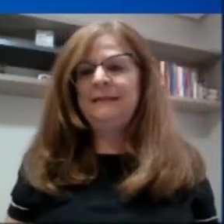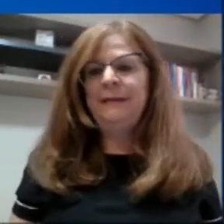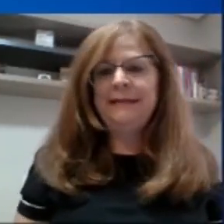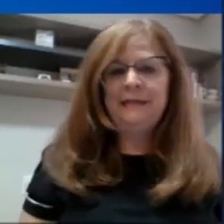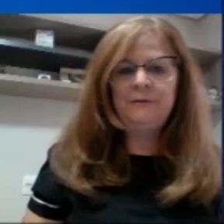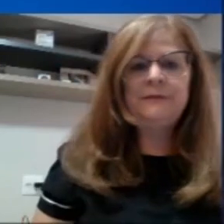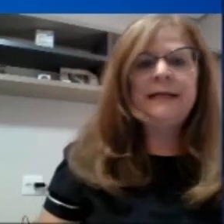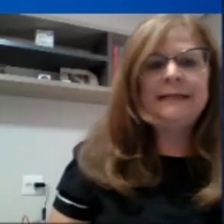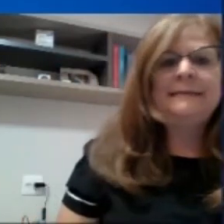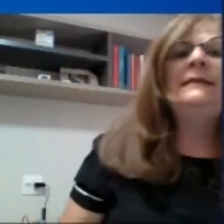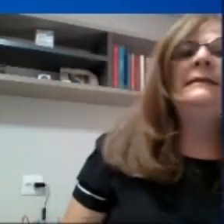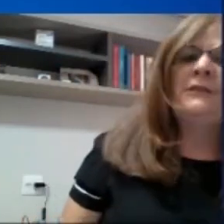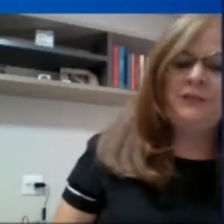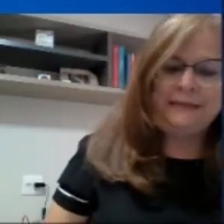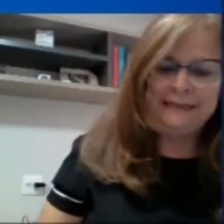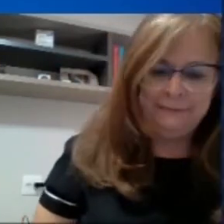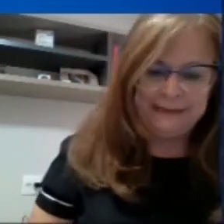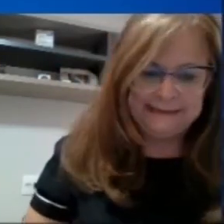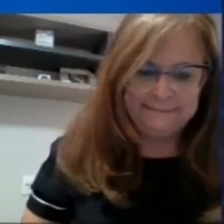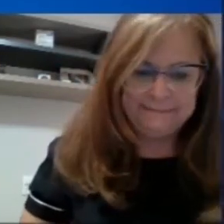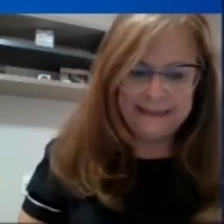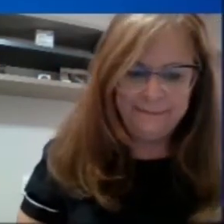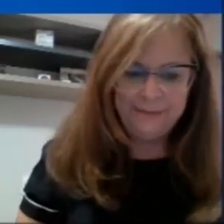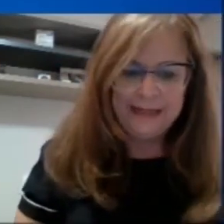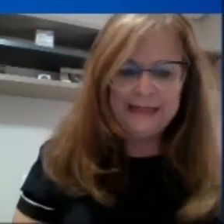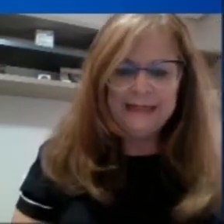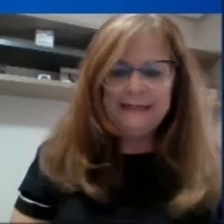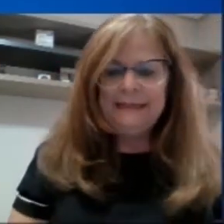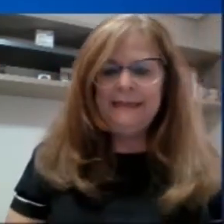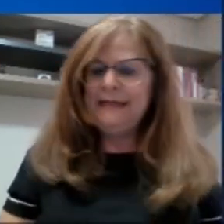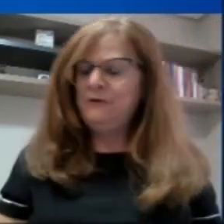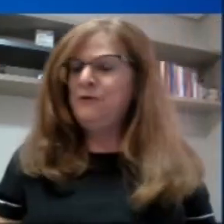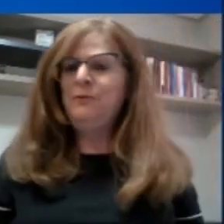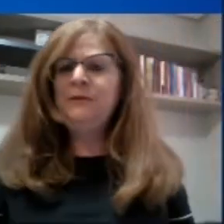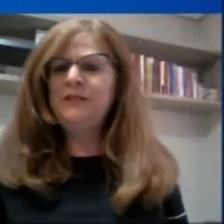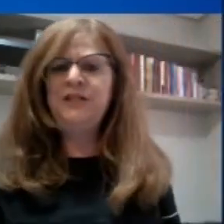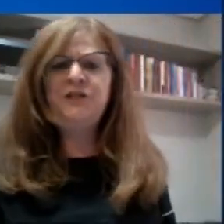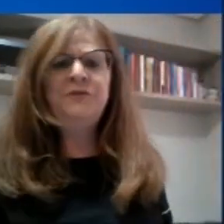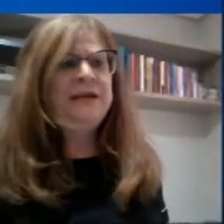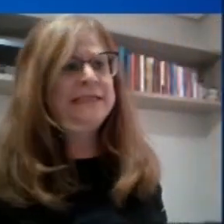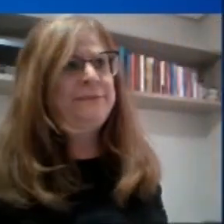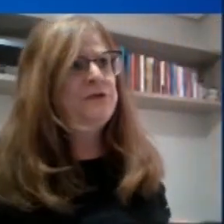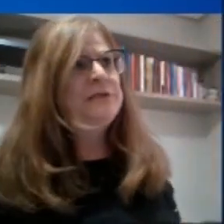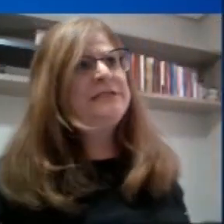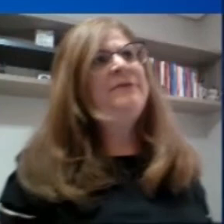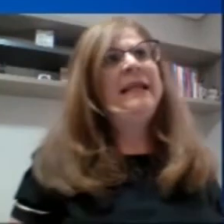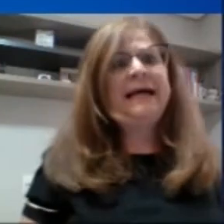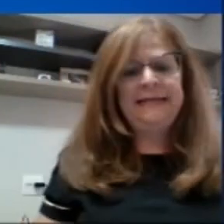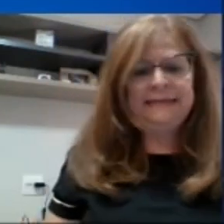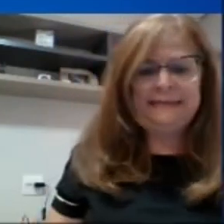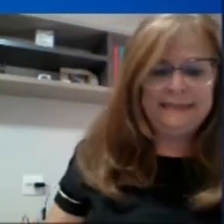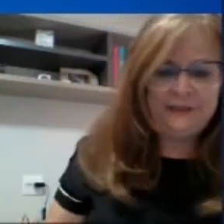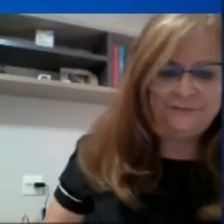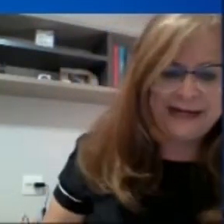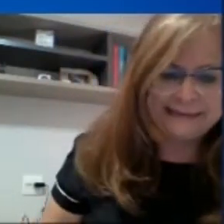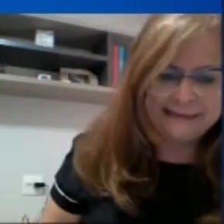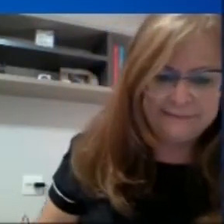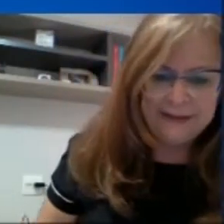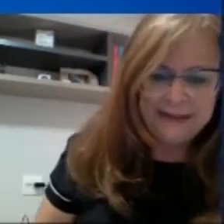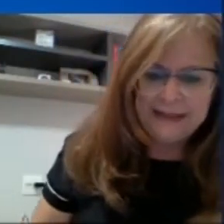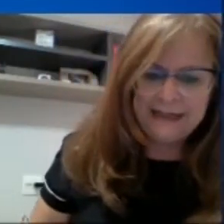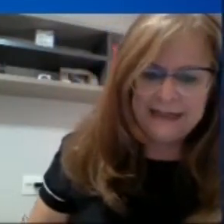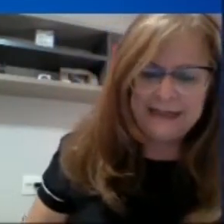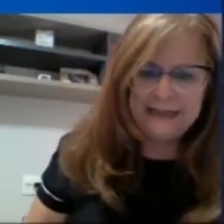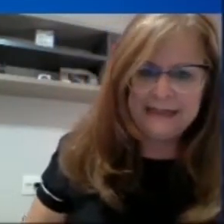contém também nas línguas orais, existe na Libras, tá? E é comum a gente ouvir as pessoas falarem a seguinte frase: